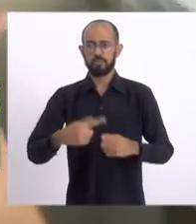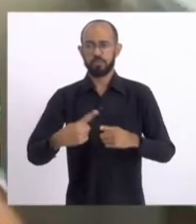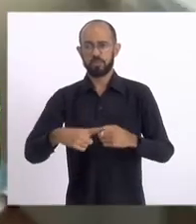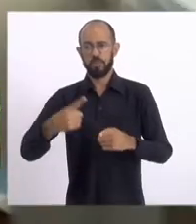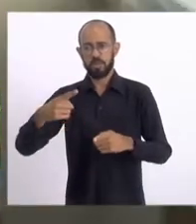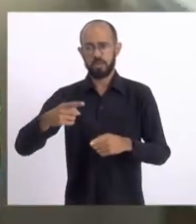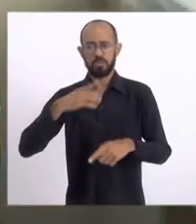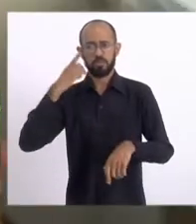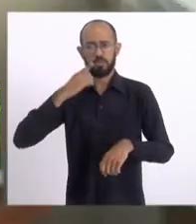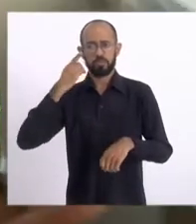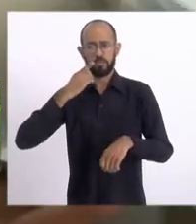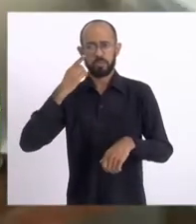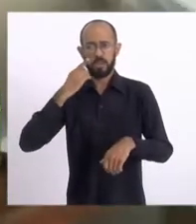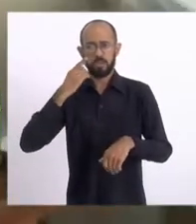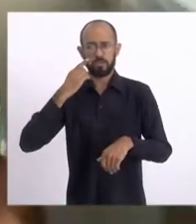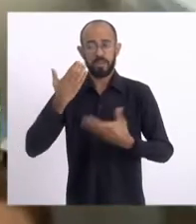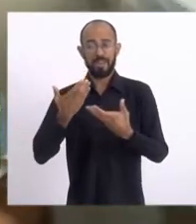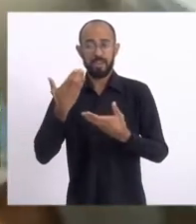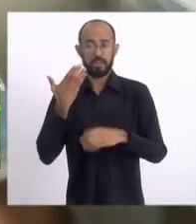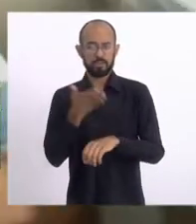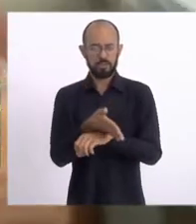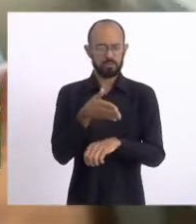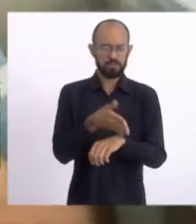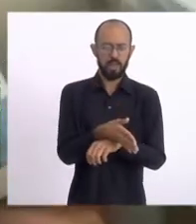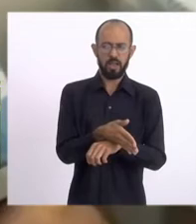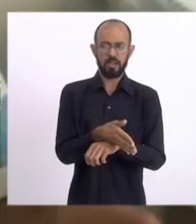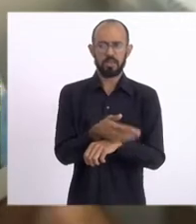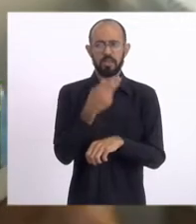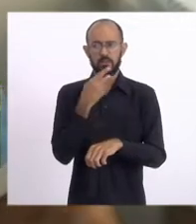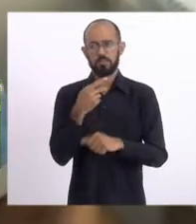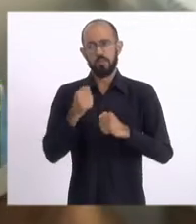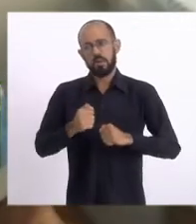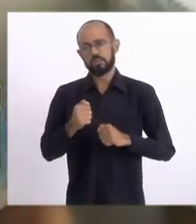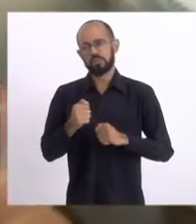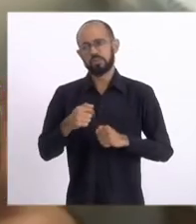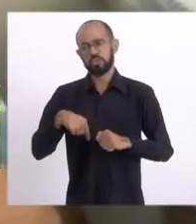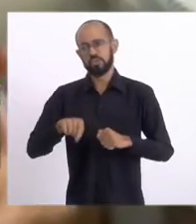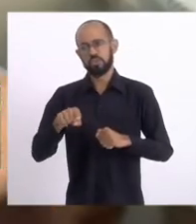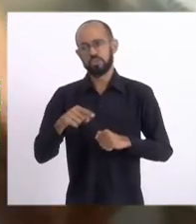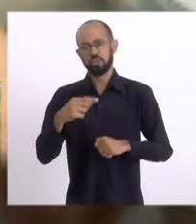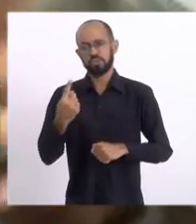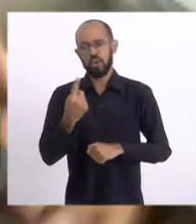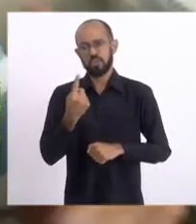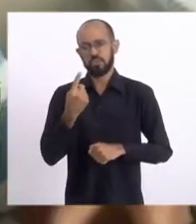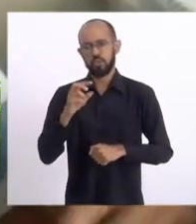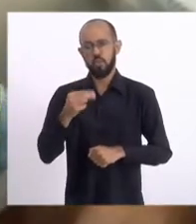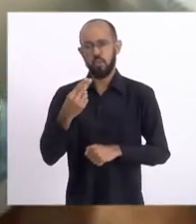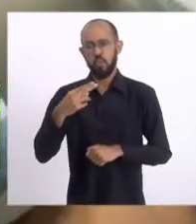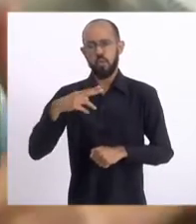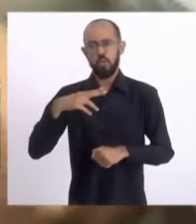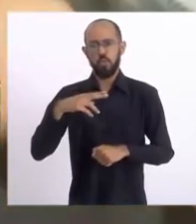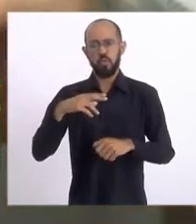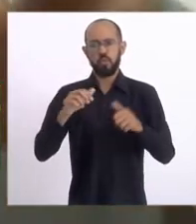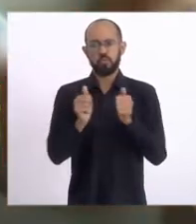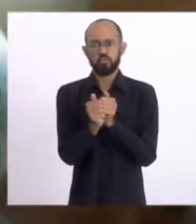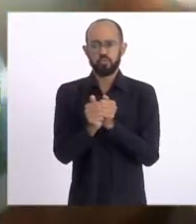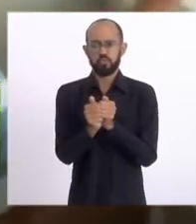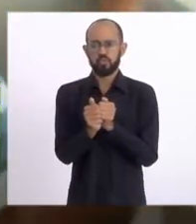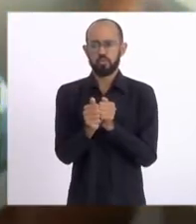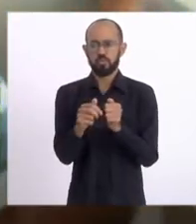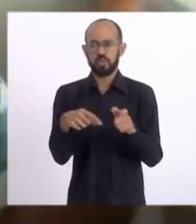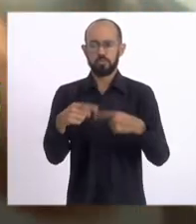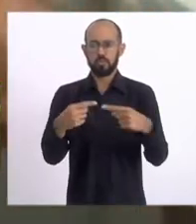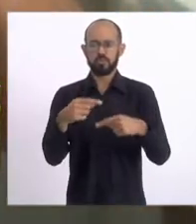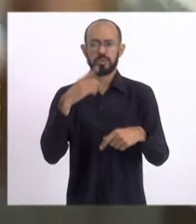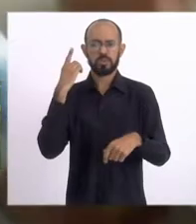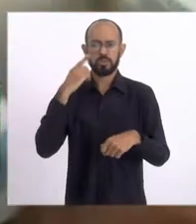ter acessar hoje, ele diz que pode ir sozinho acompanhado. Aí daqui a pouco vai ter parlamentar com um monte de segurança entrando